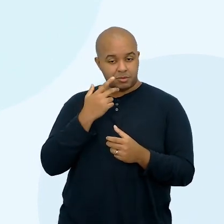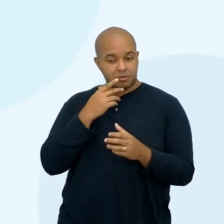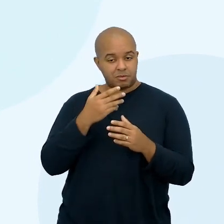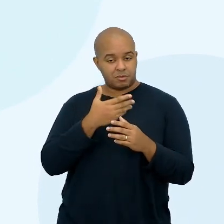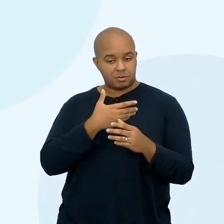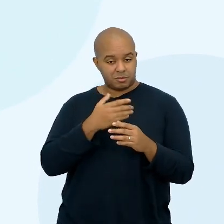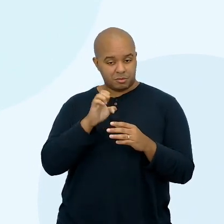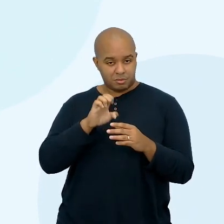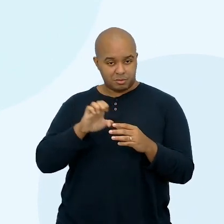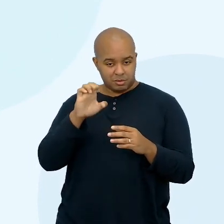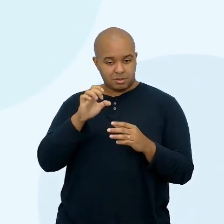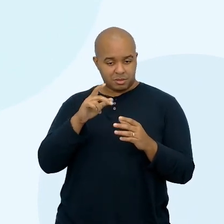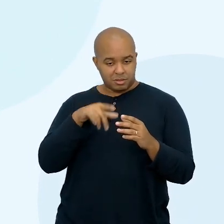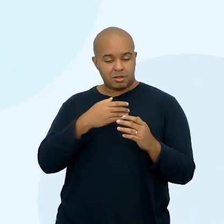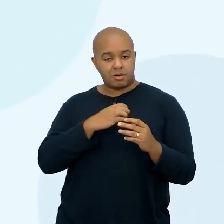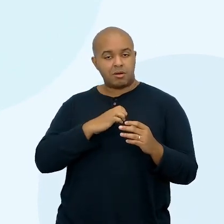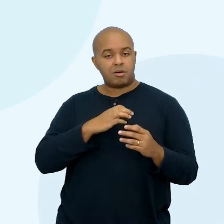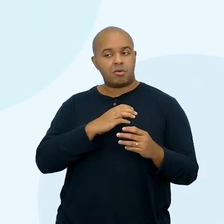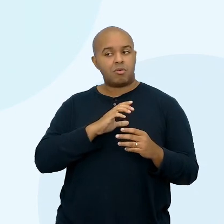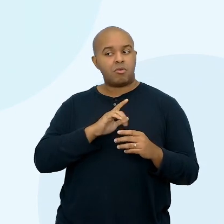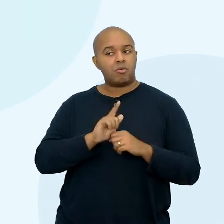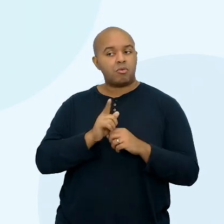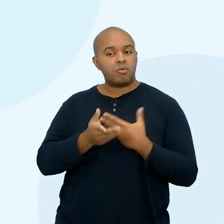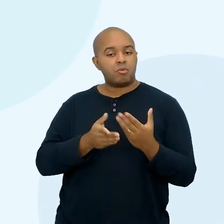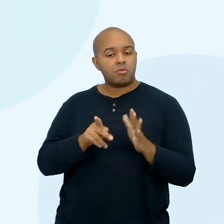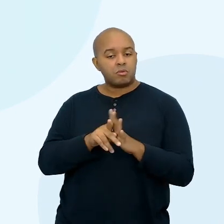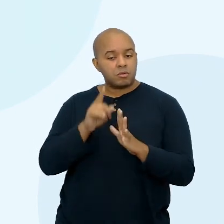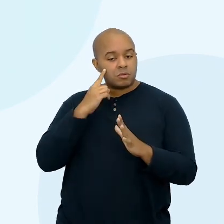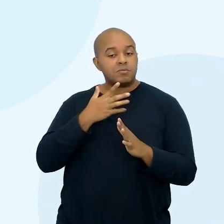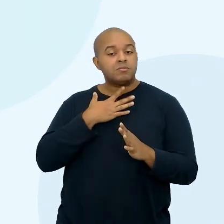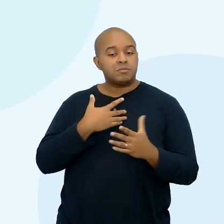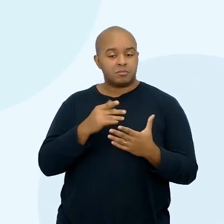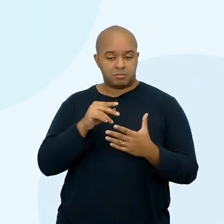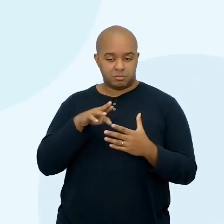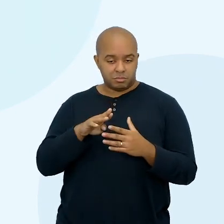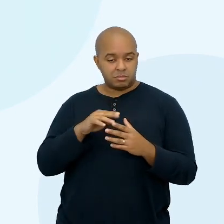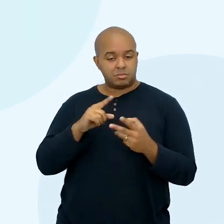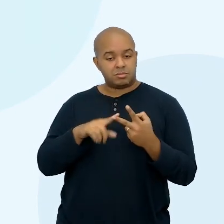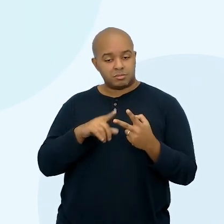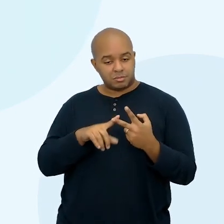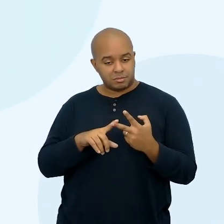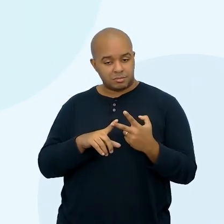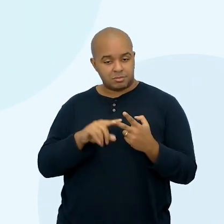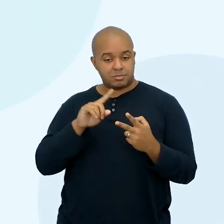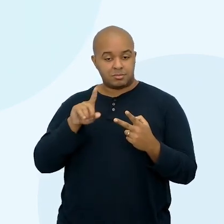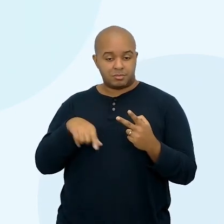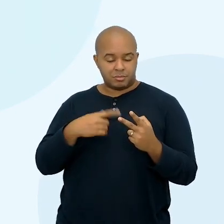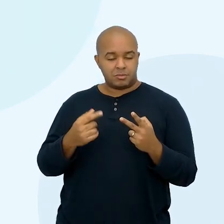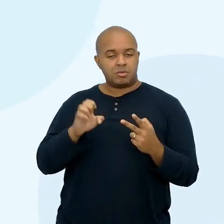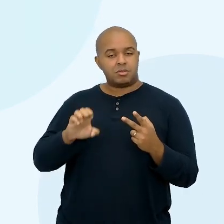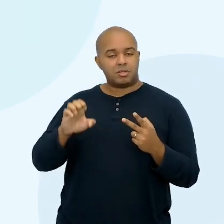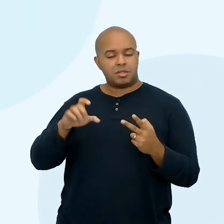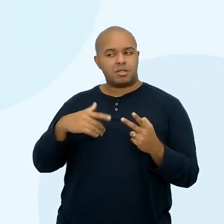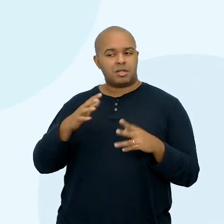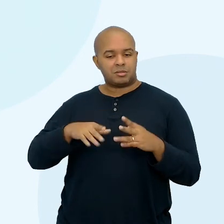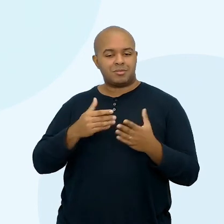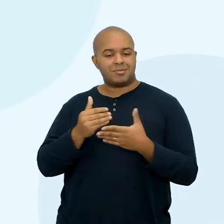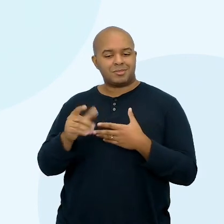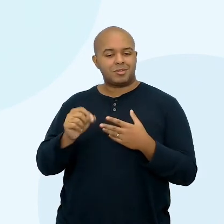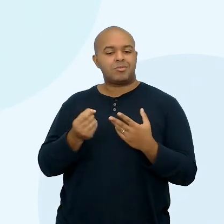E, gente, quanto mais uma comunidade tiver consciência cidadã e